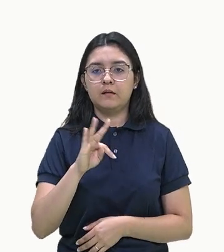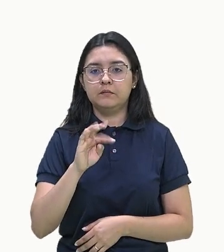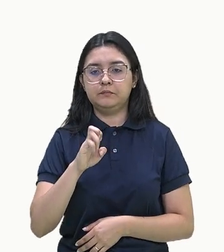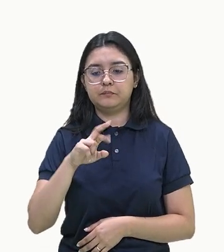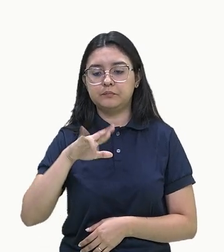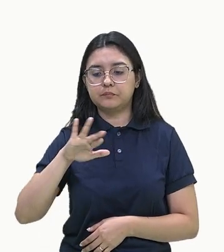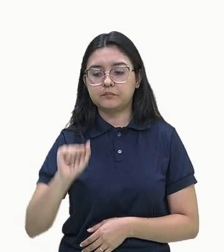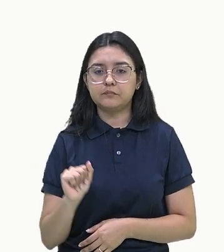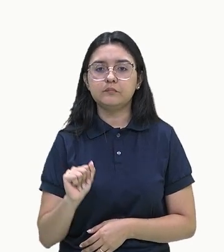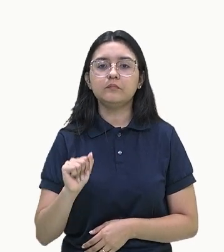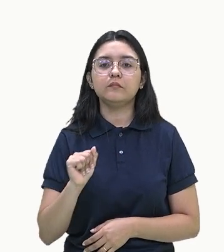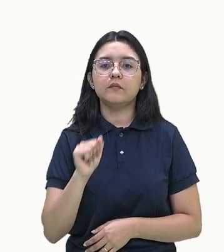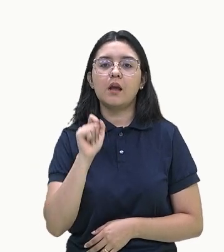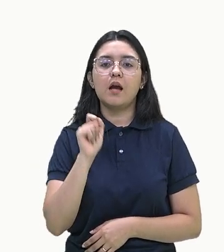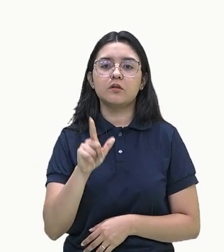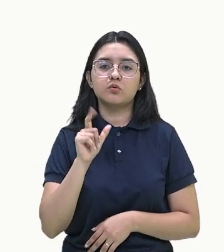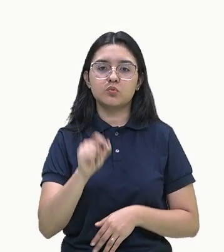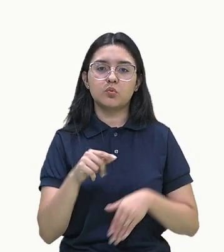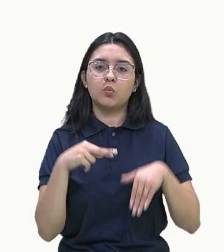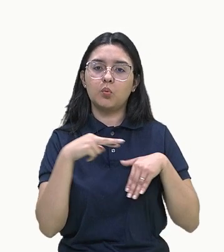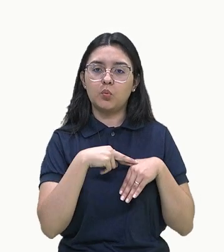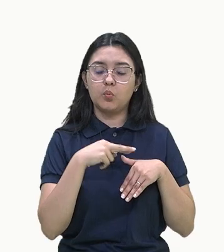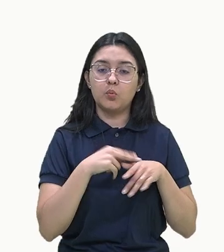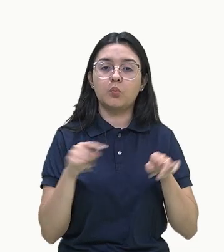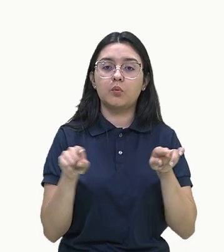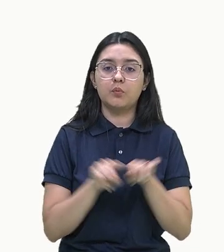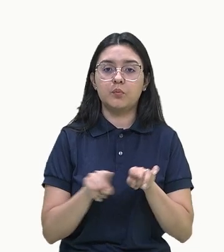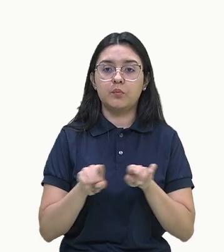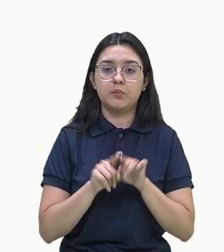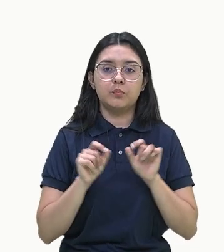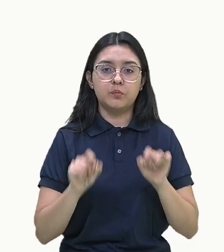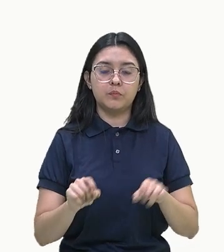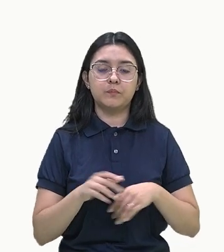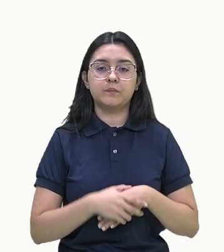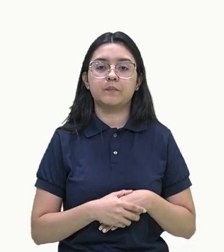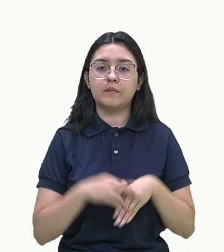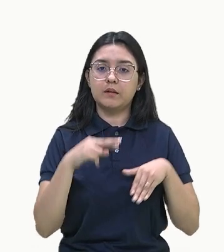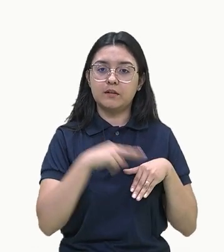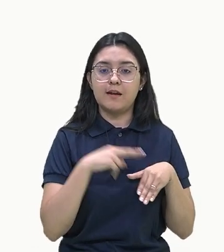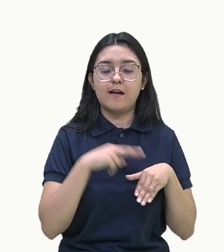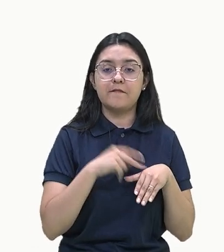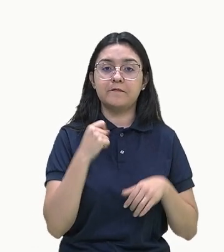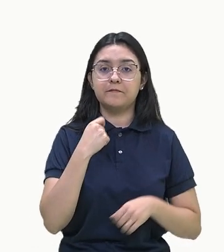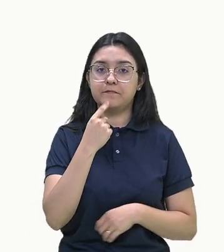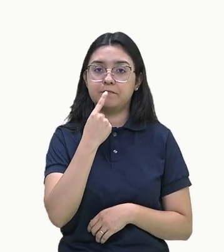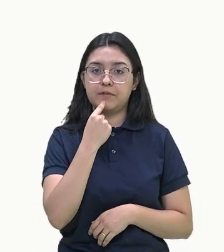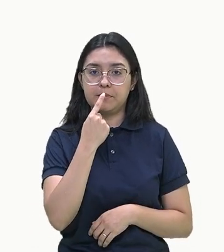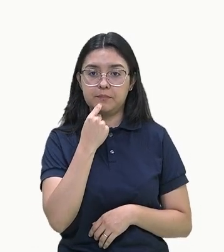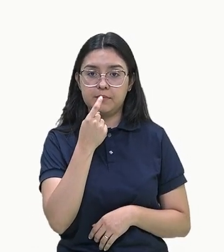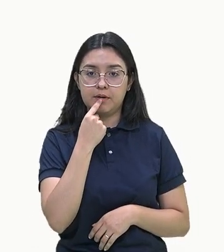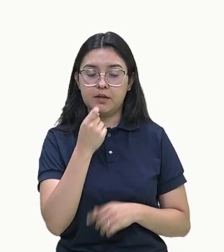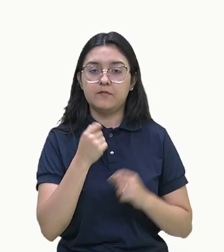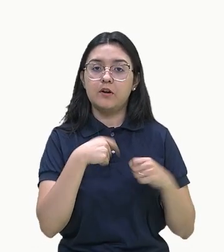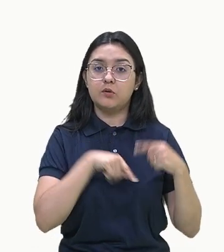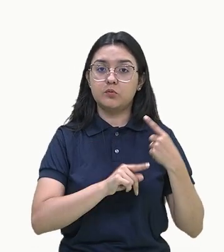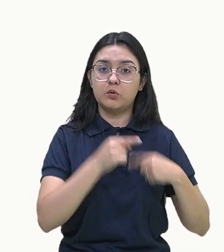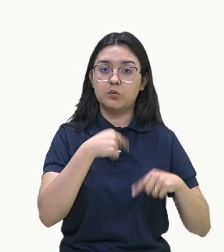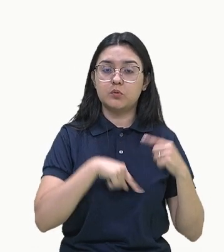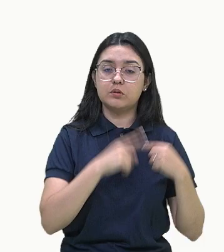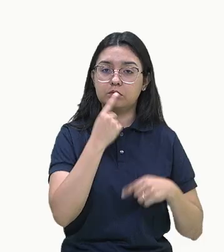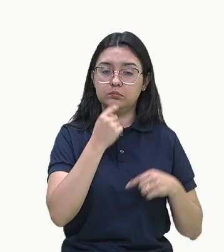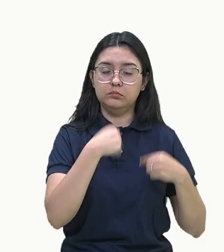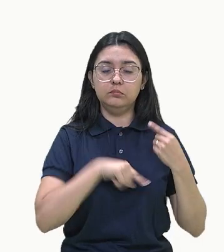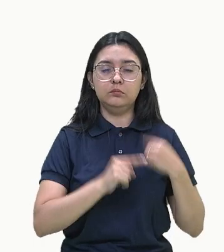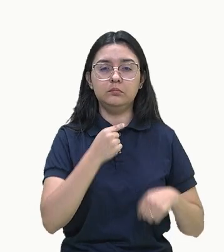vão, elas em vermelho, as artérias estão em vermelho ali, elas vão transportar sangue